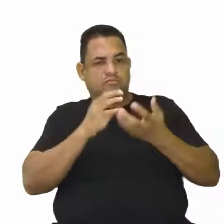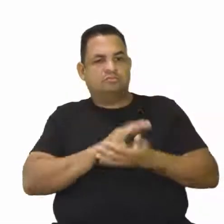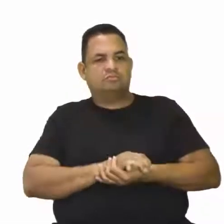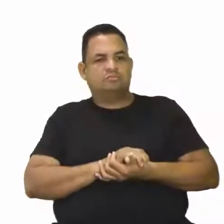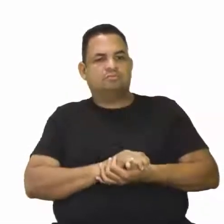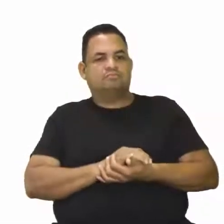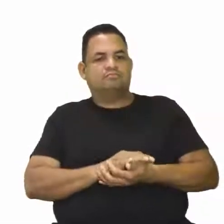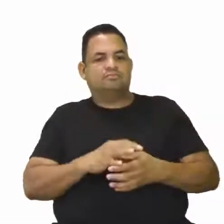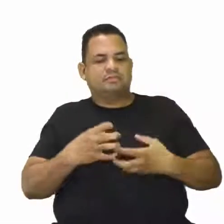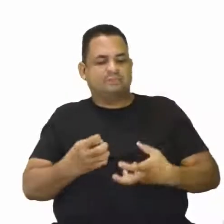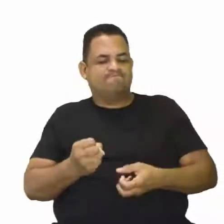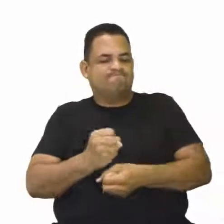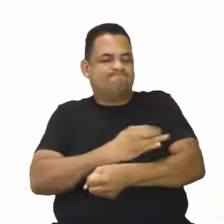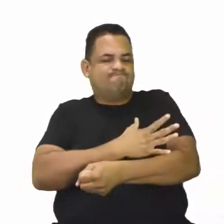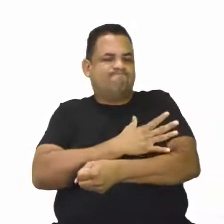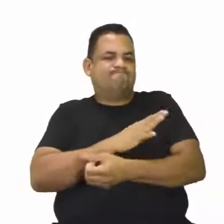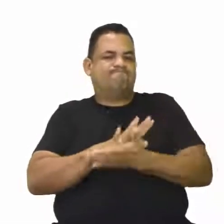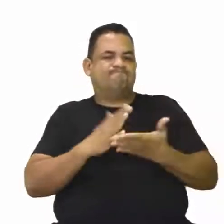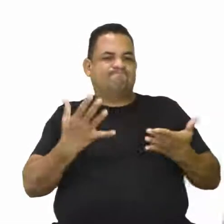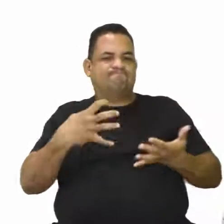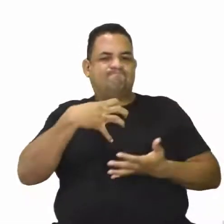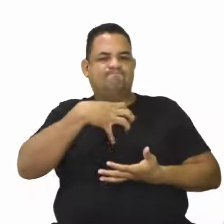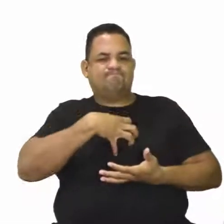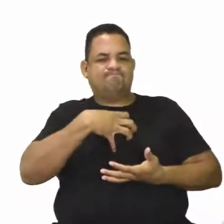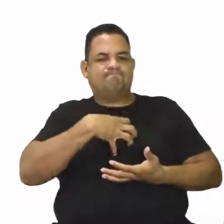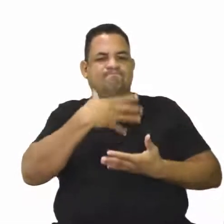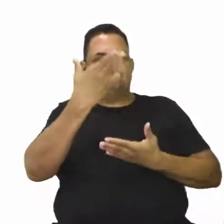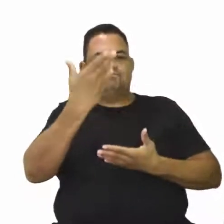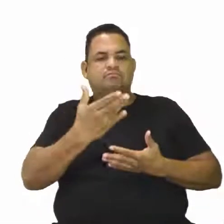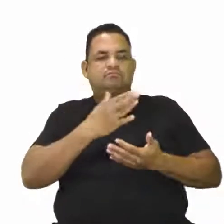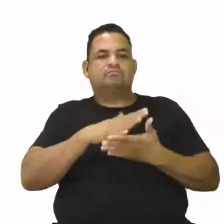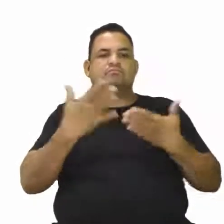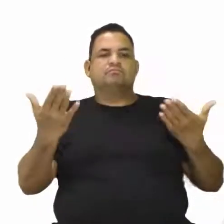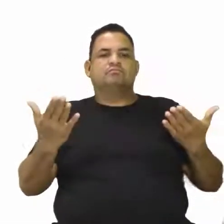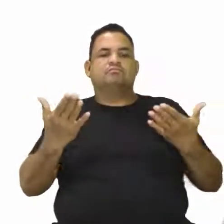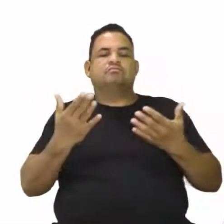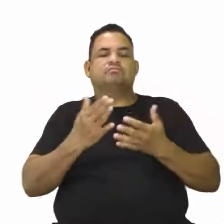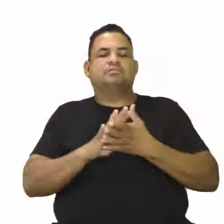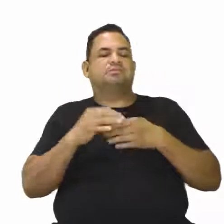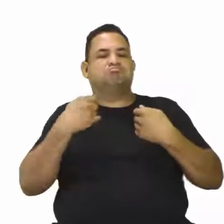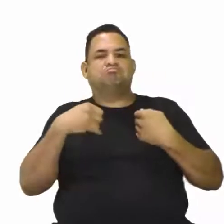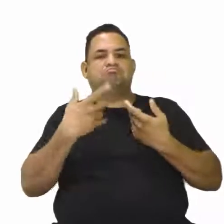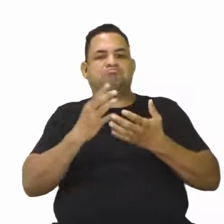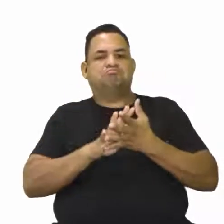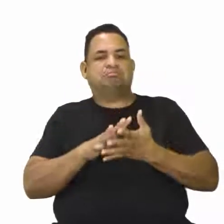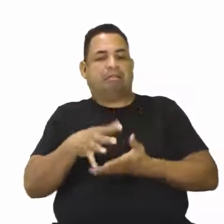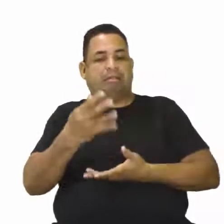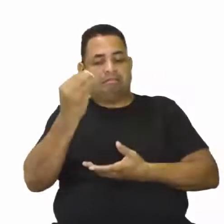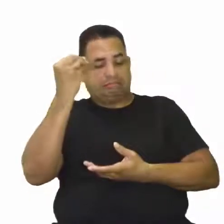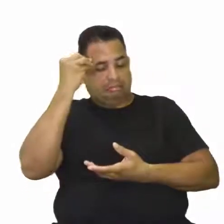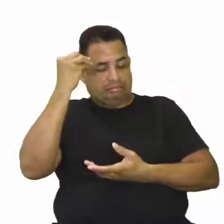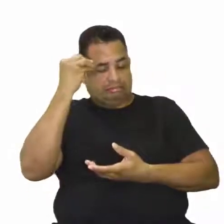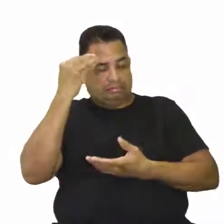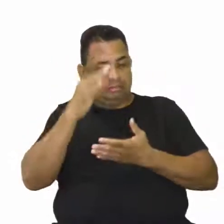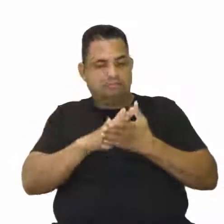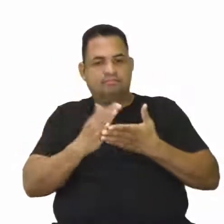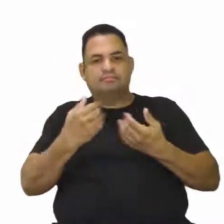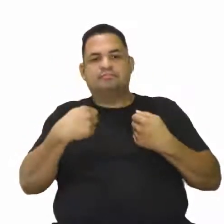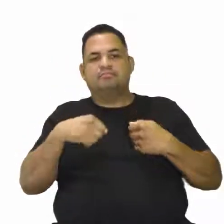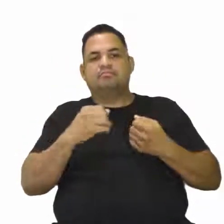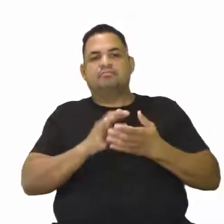as suas emoções e os seus estados de ânimo. Lembrando que você não vai precisar decorar, mas você vai